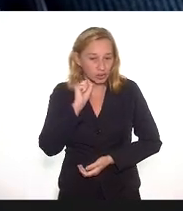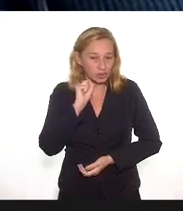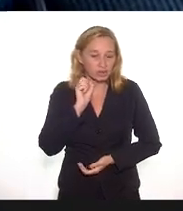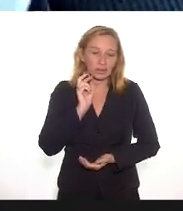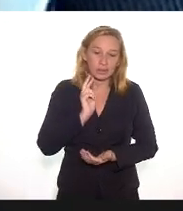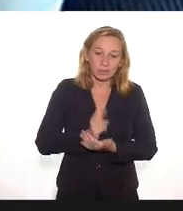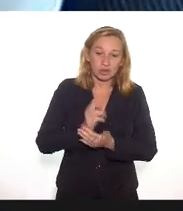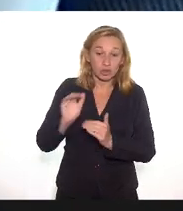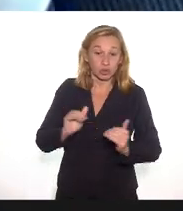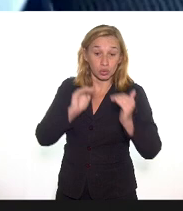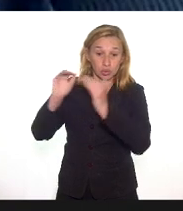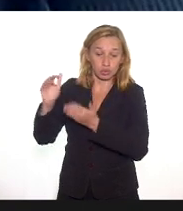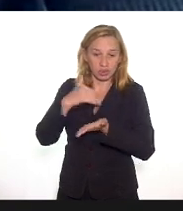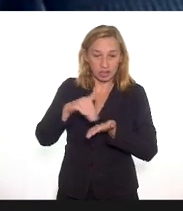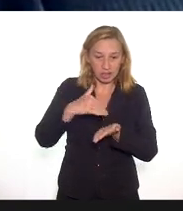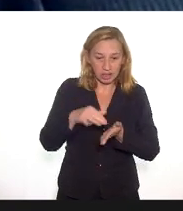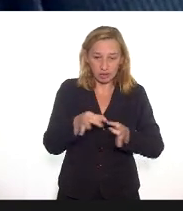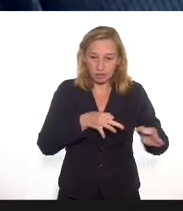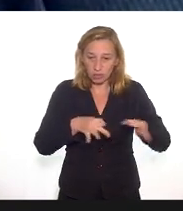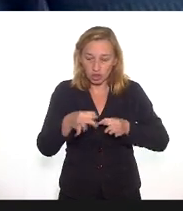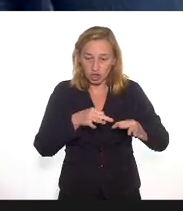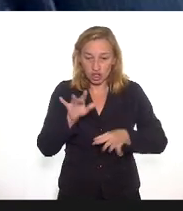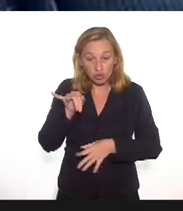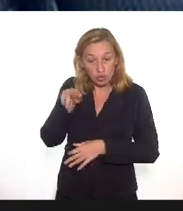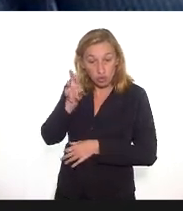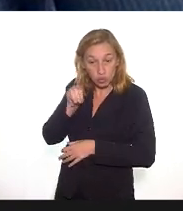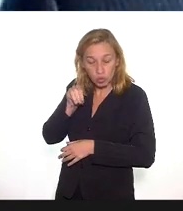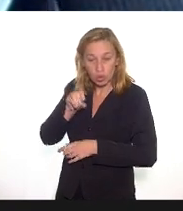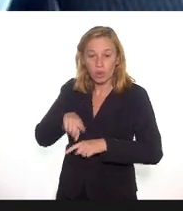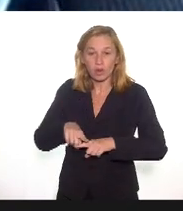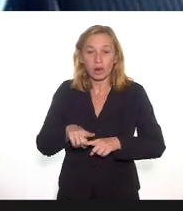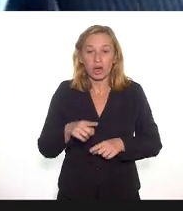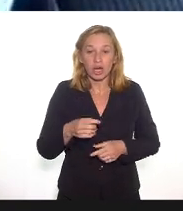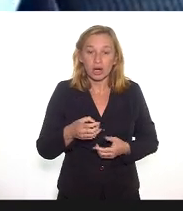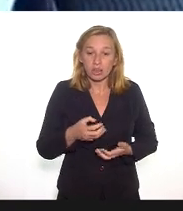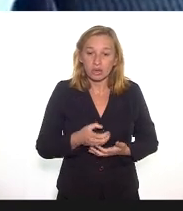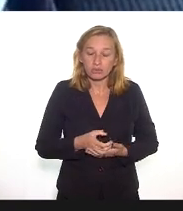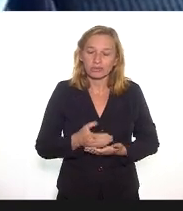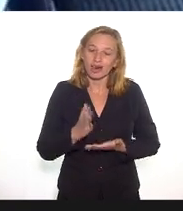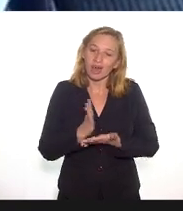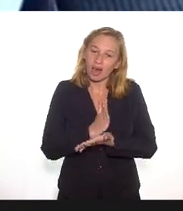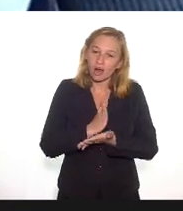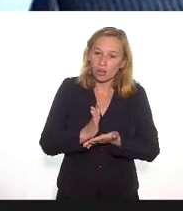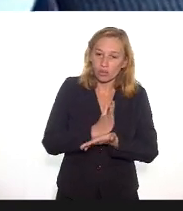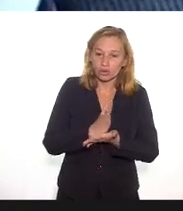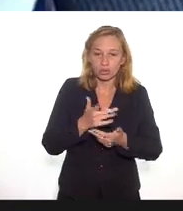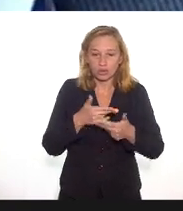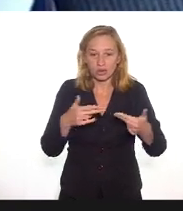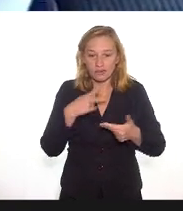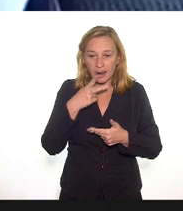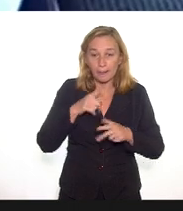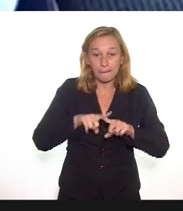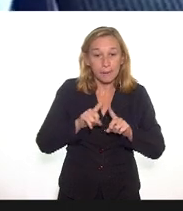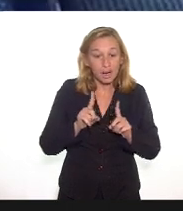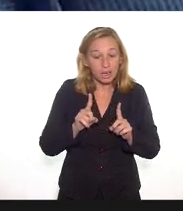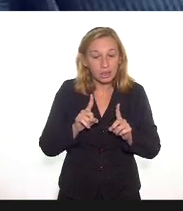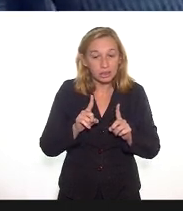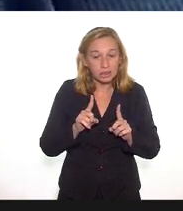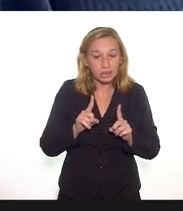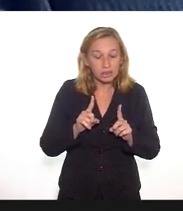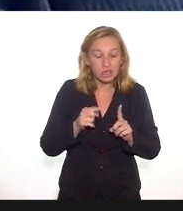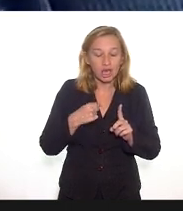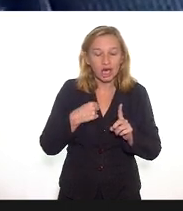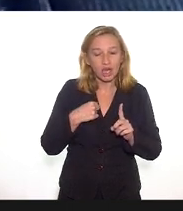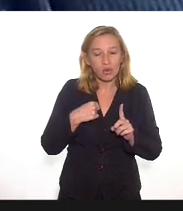que subsecretário de projetos e fundos, eu teria algumas considerações a fazer, mas